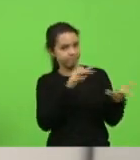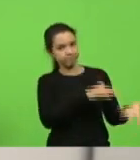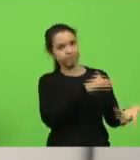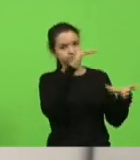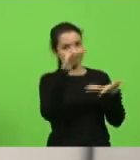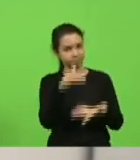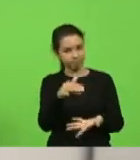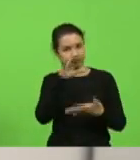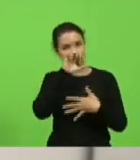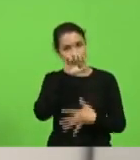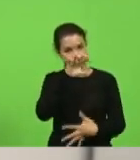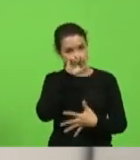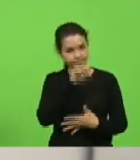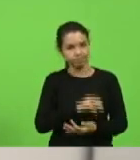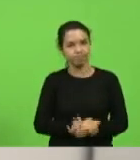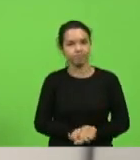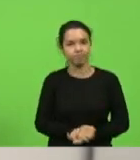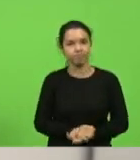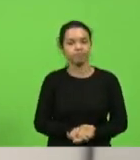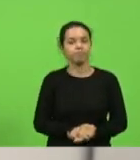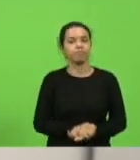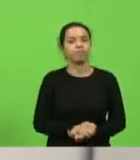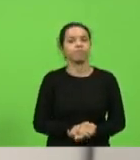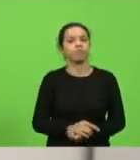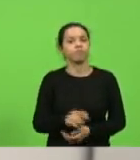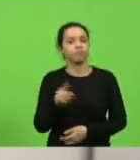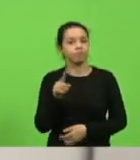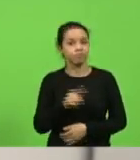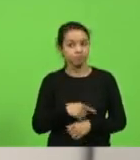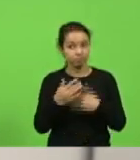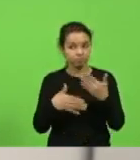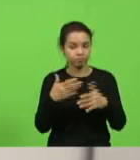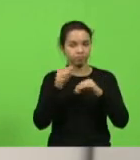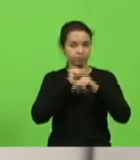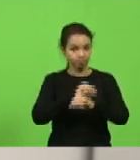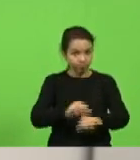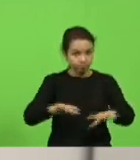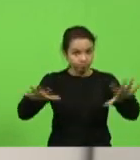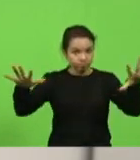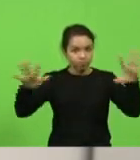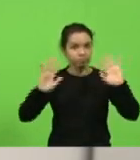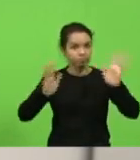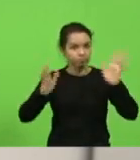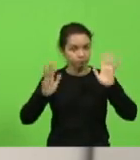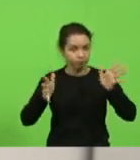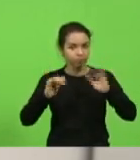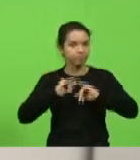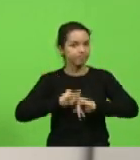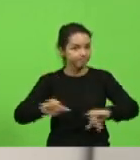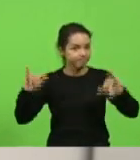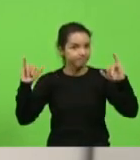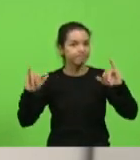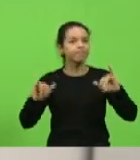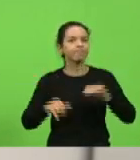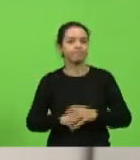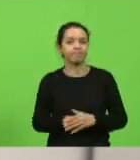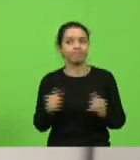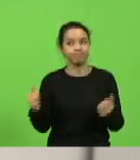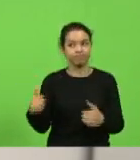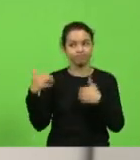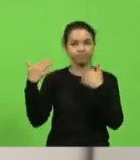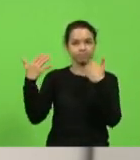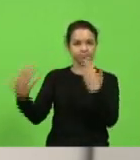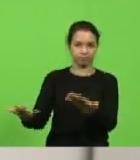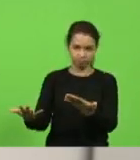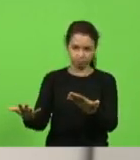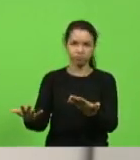ventiladores pulmonares. Somente a partir de quando a questão tornou-se pública, ou seja, pública fora do ambiente